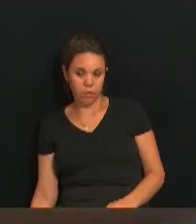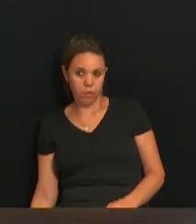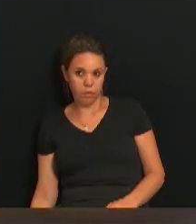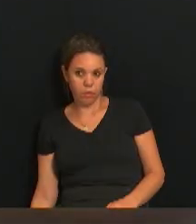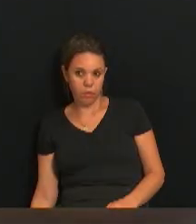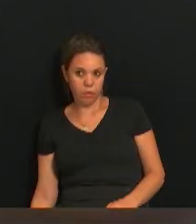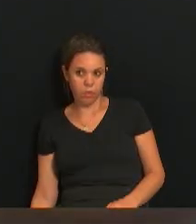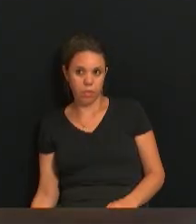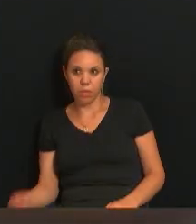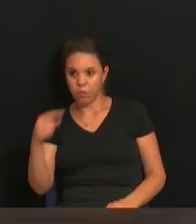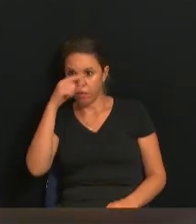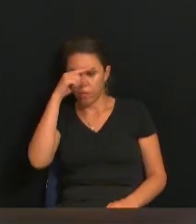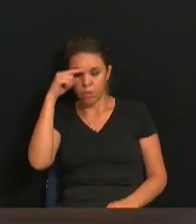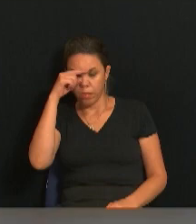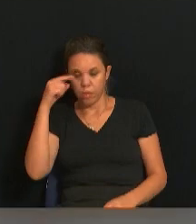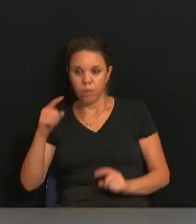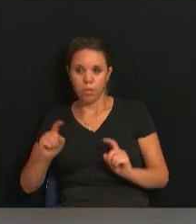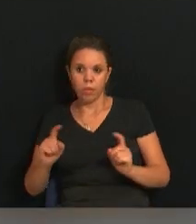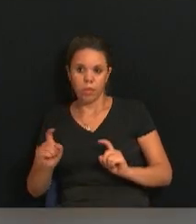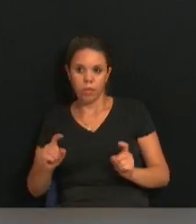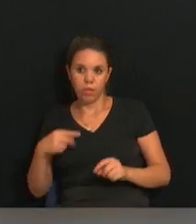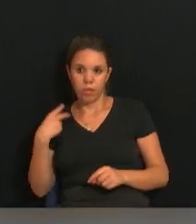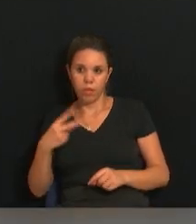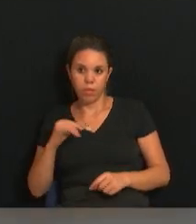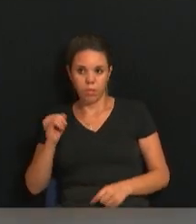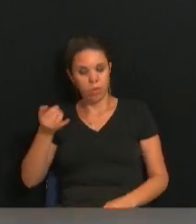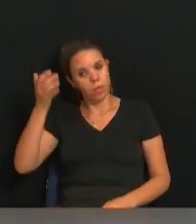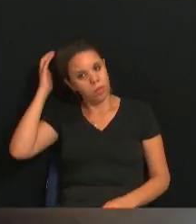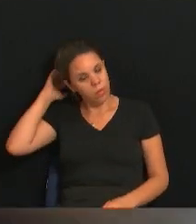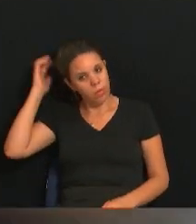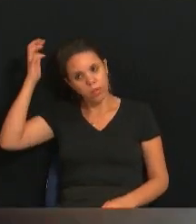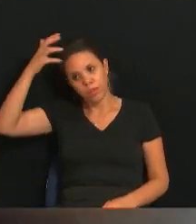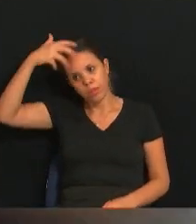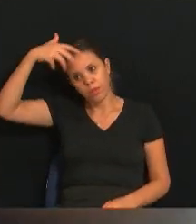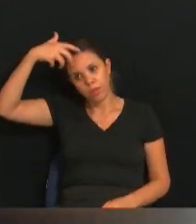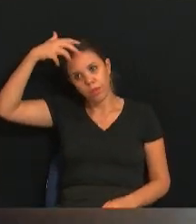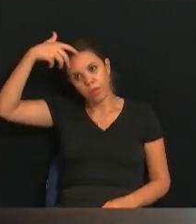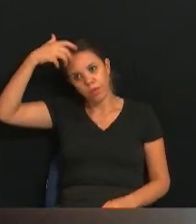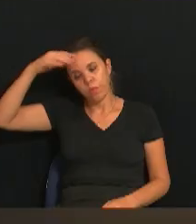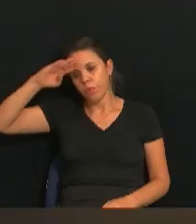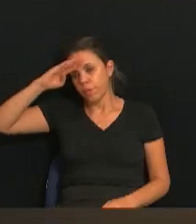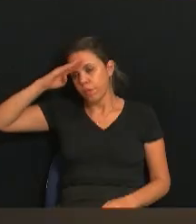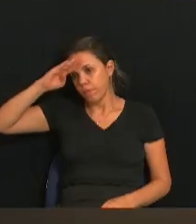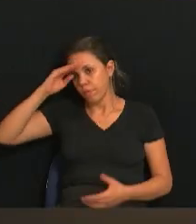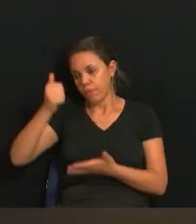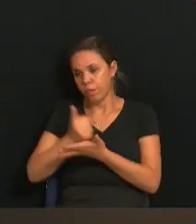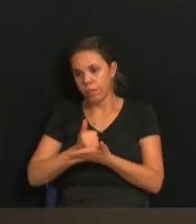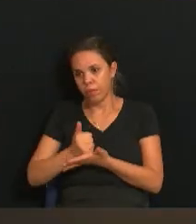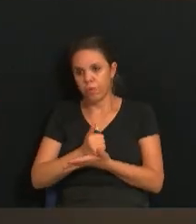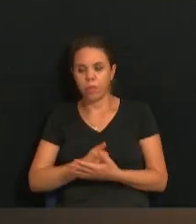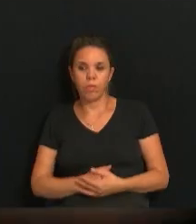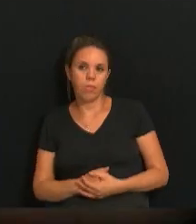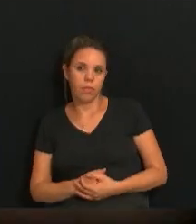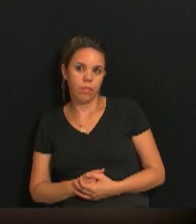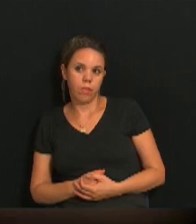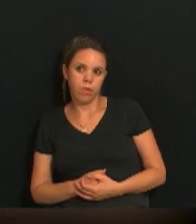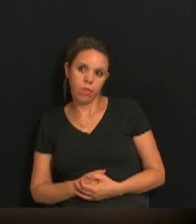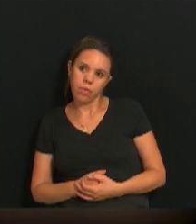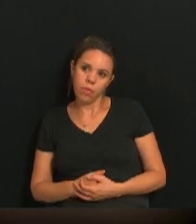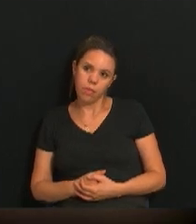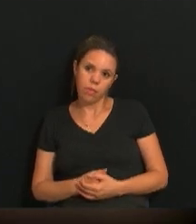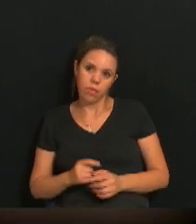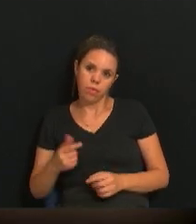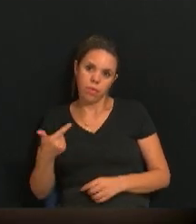Felipe Marquesi reuniu os vereadores Juscelino da Barbarense, Marcelo da Farmácia e Rodrigo da Farmadique na